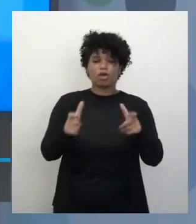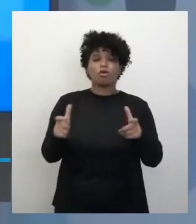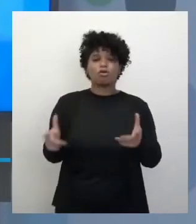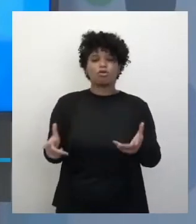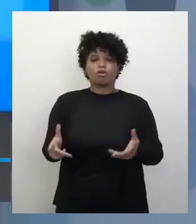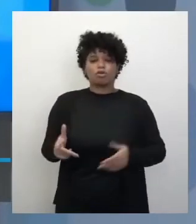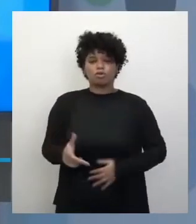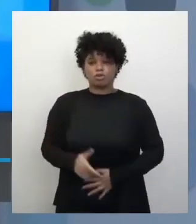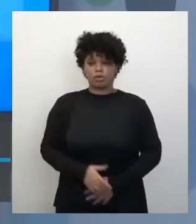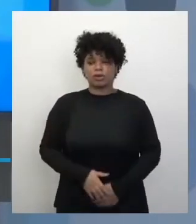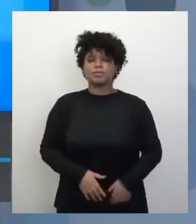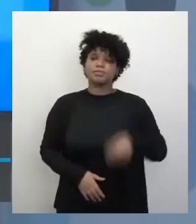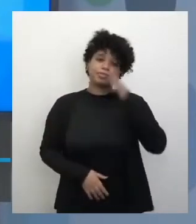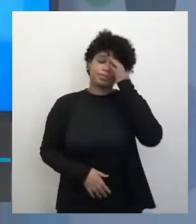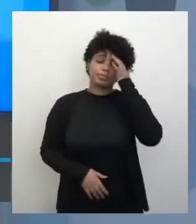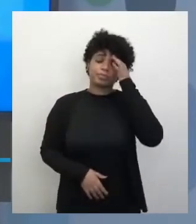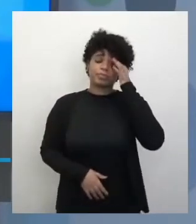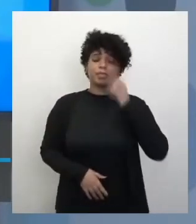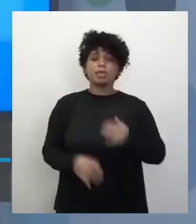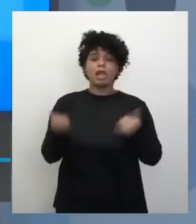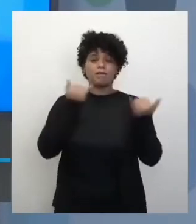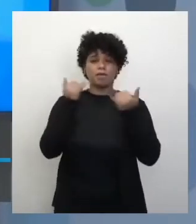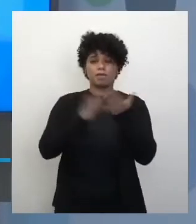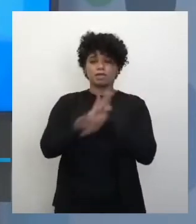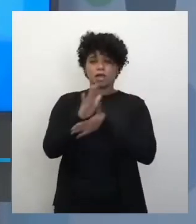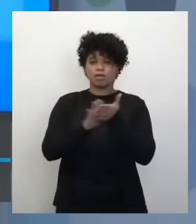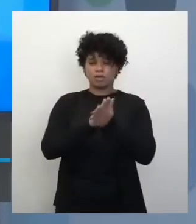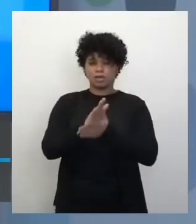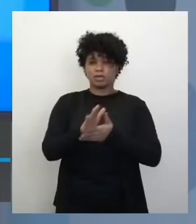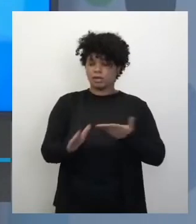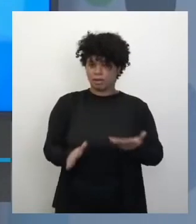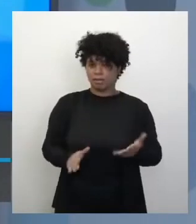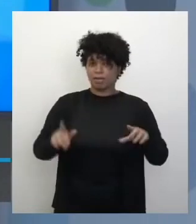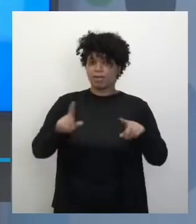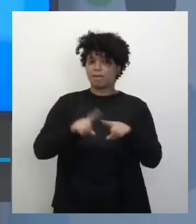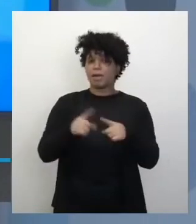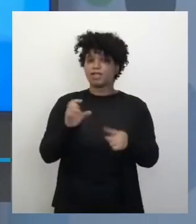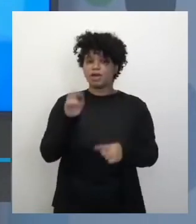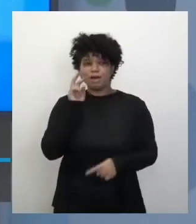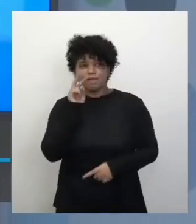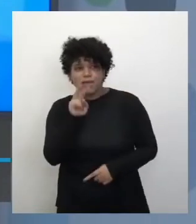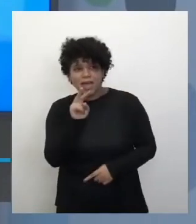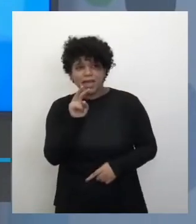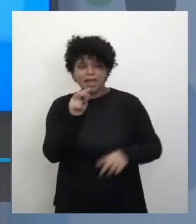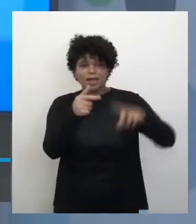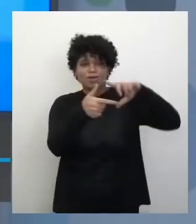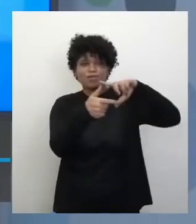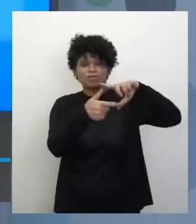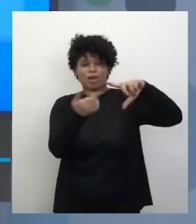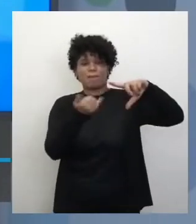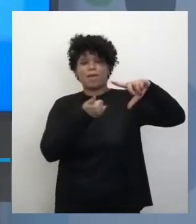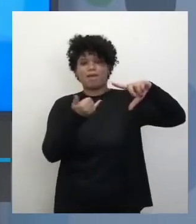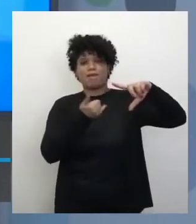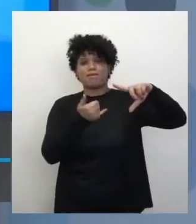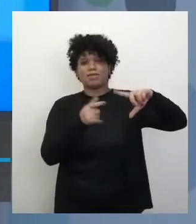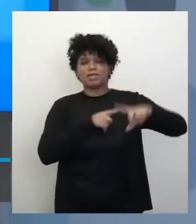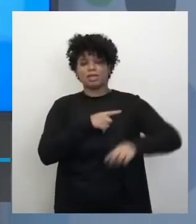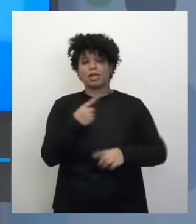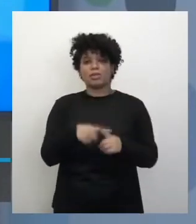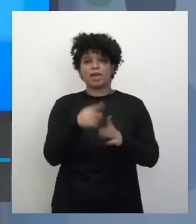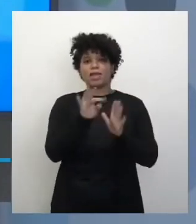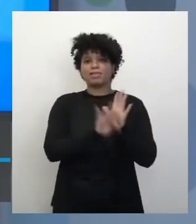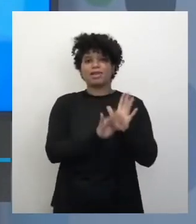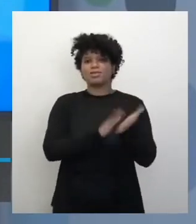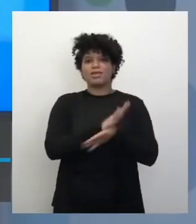não tem informação nenhuma mais direta, mas só de perceber as informações que já estão alocadas no